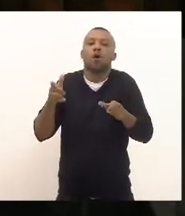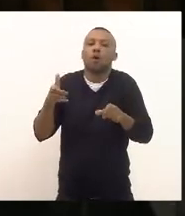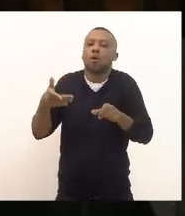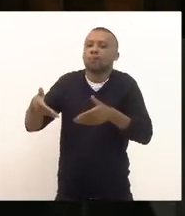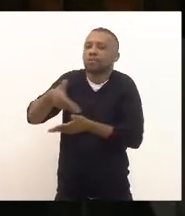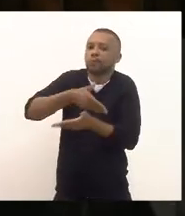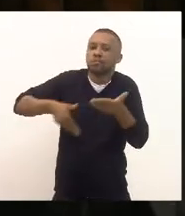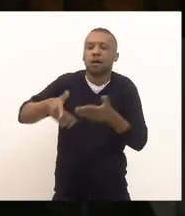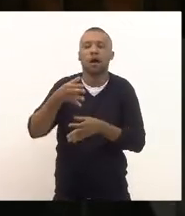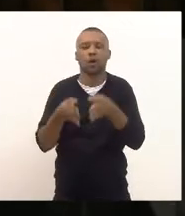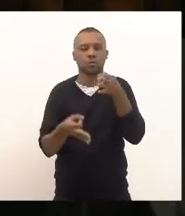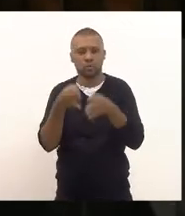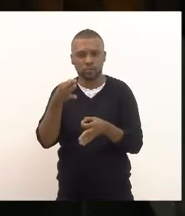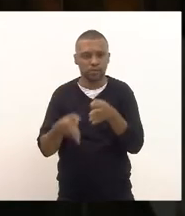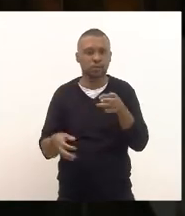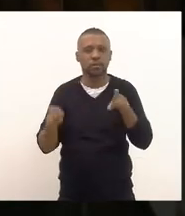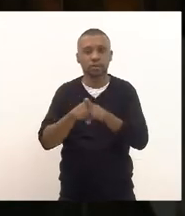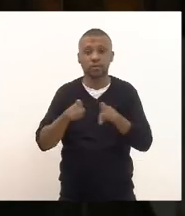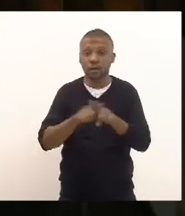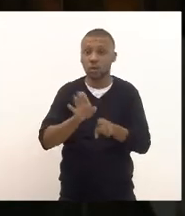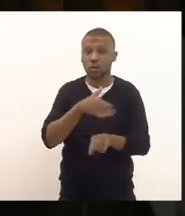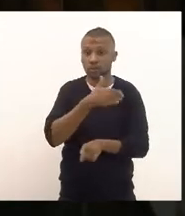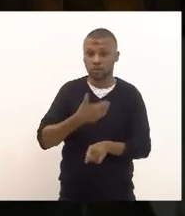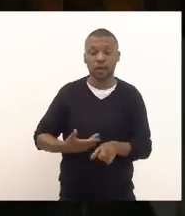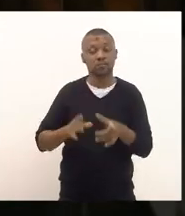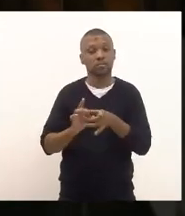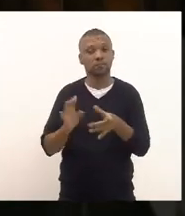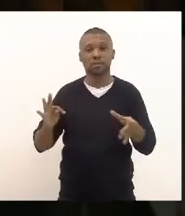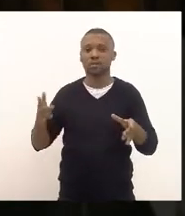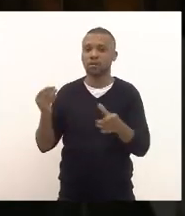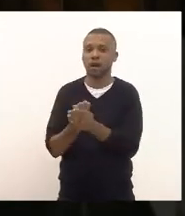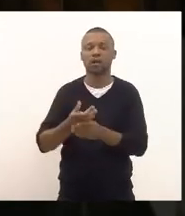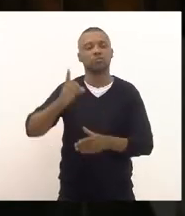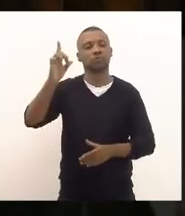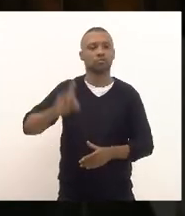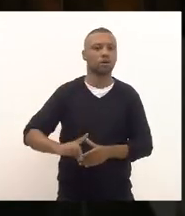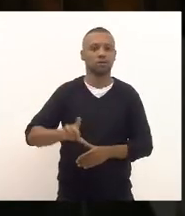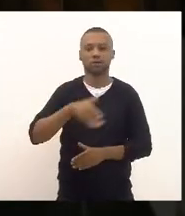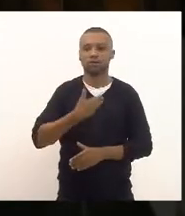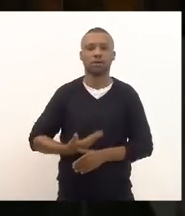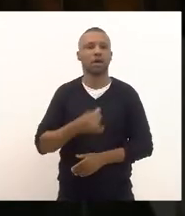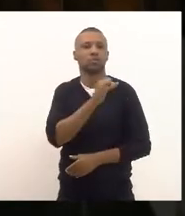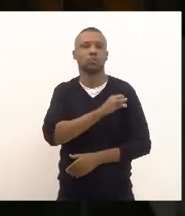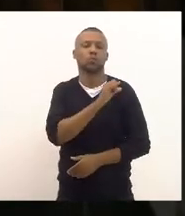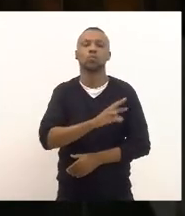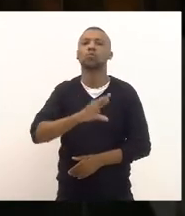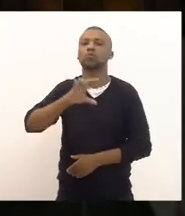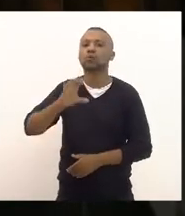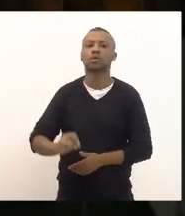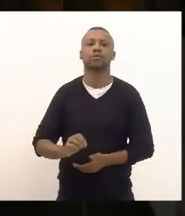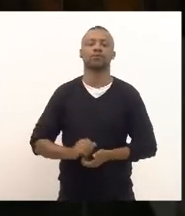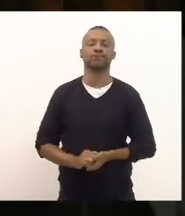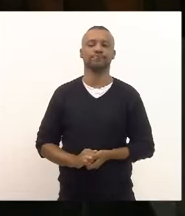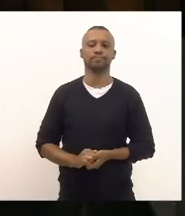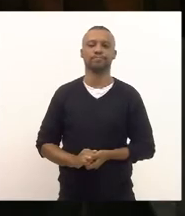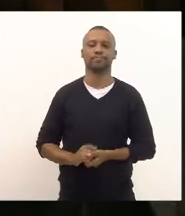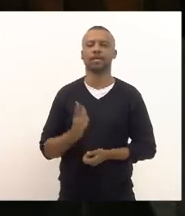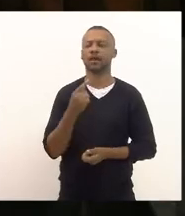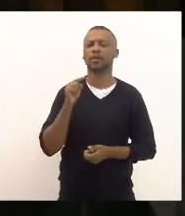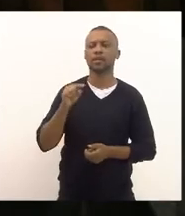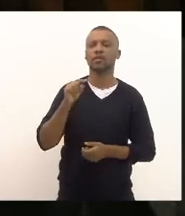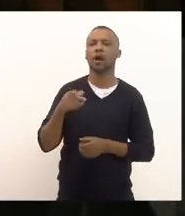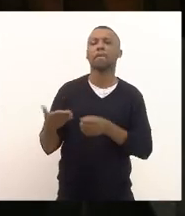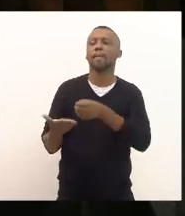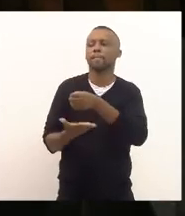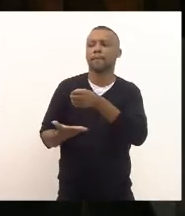ampliou o estado democrático de direito no estado do Rio de Janeiro essa é uma prerrogativa